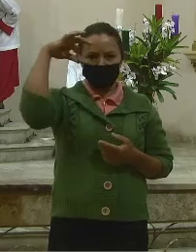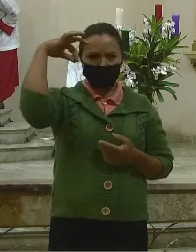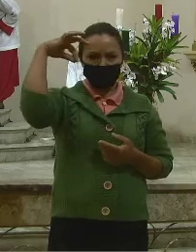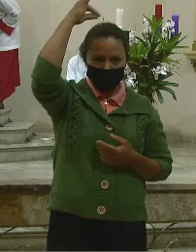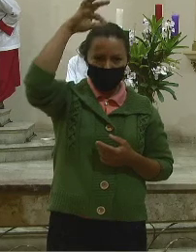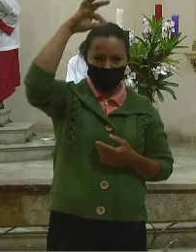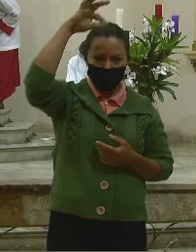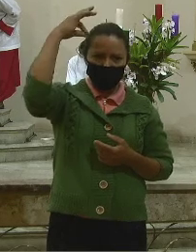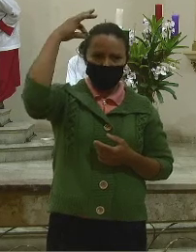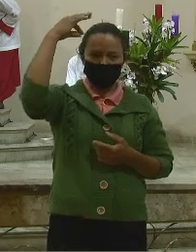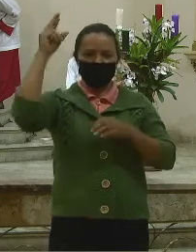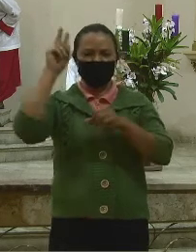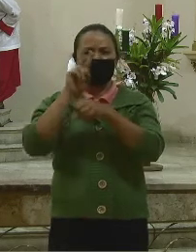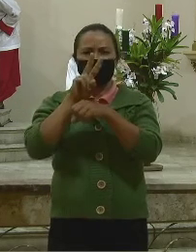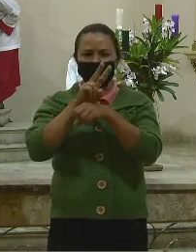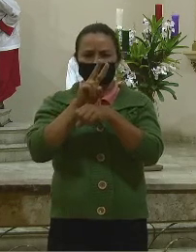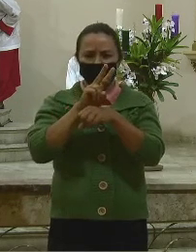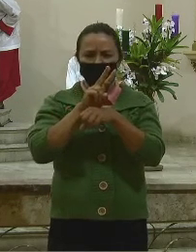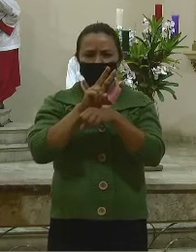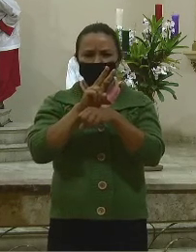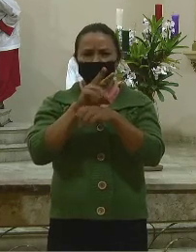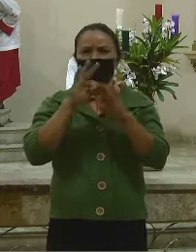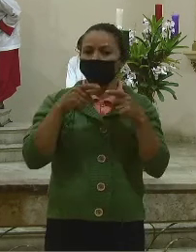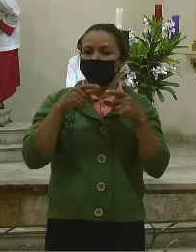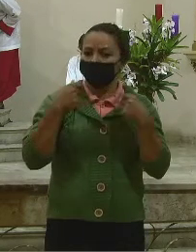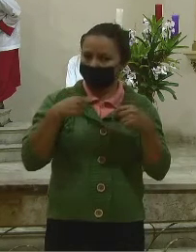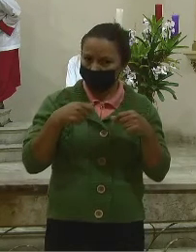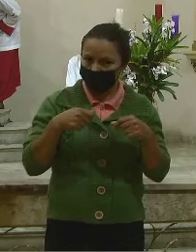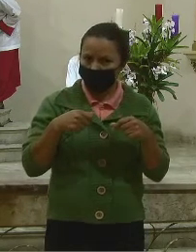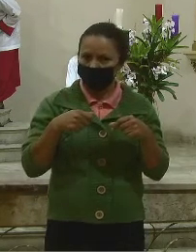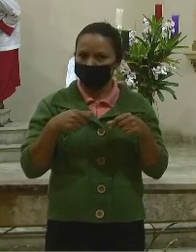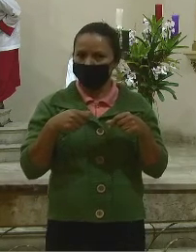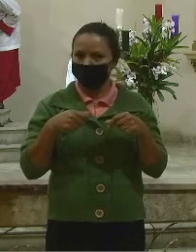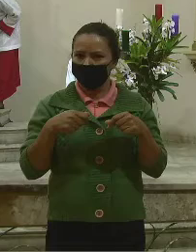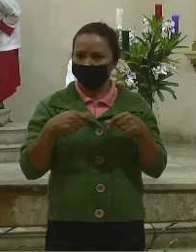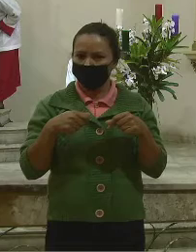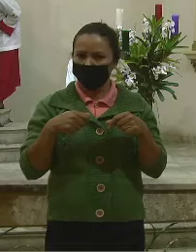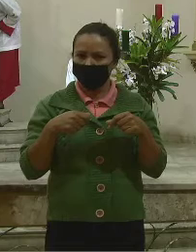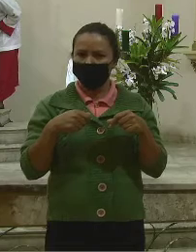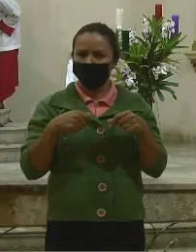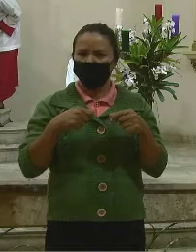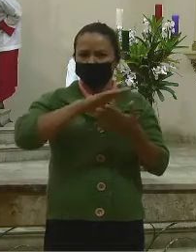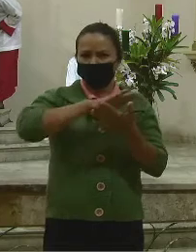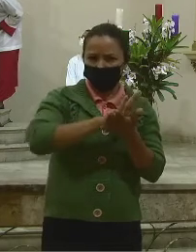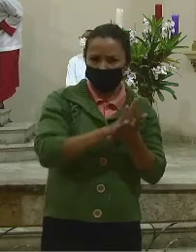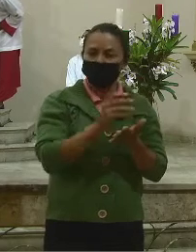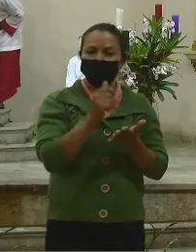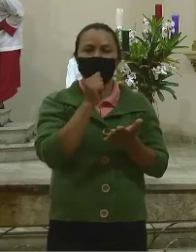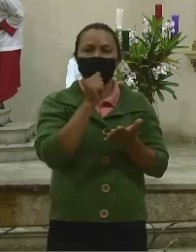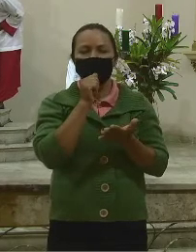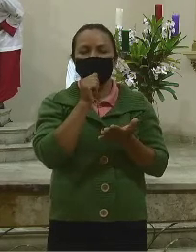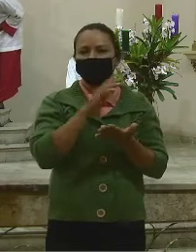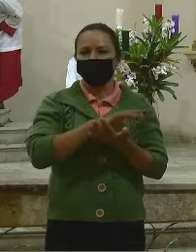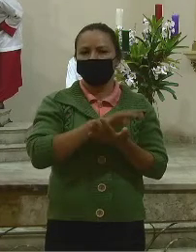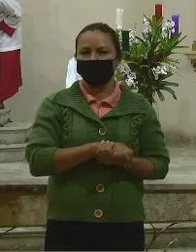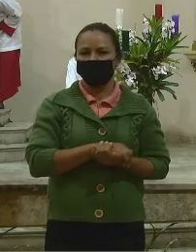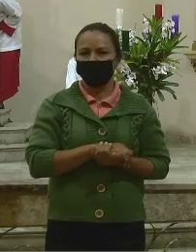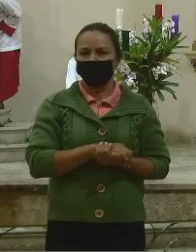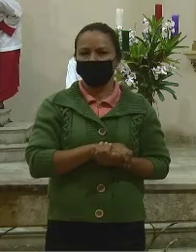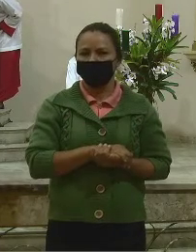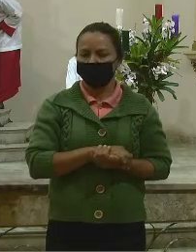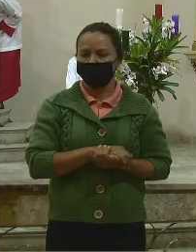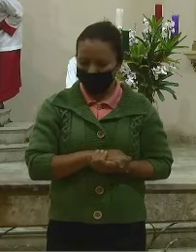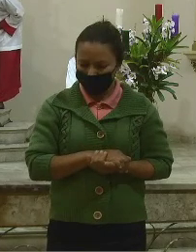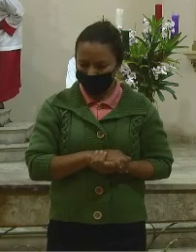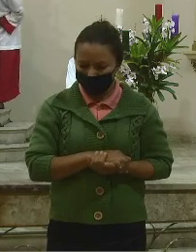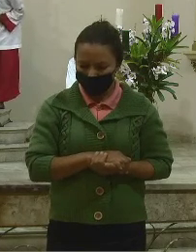acudir primeiro quem precisa mais, sem excluir ninguém. É um homem da